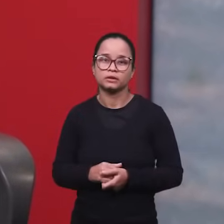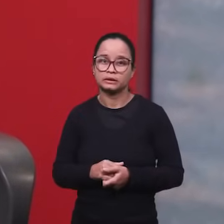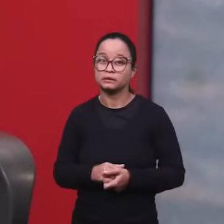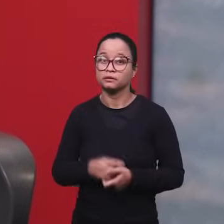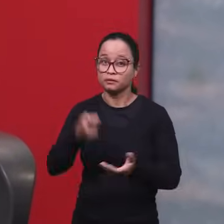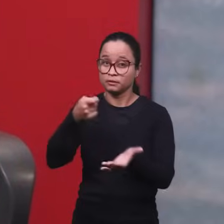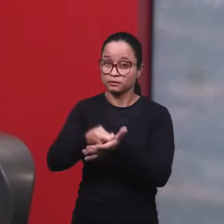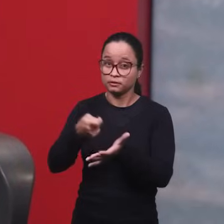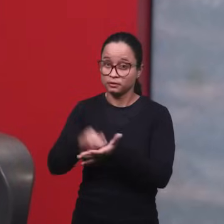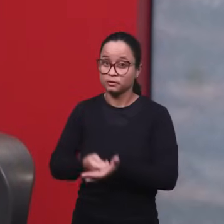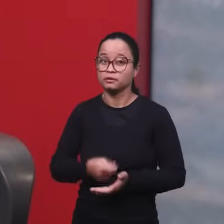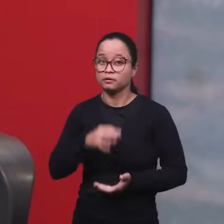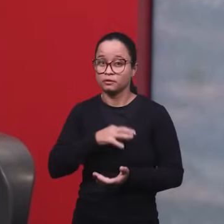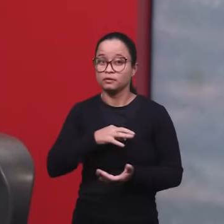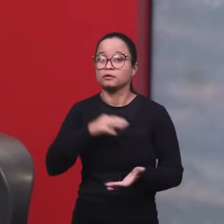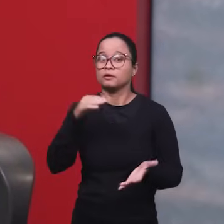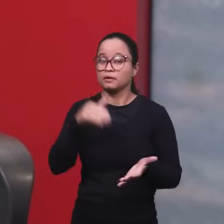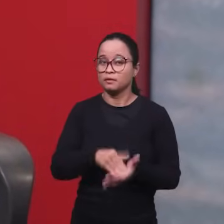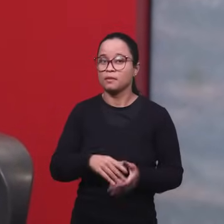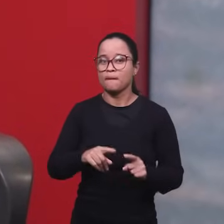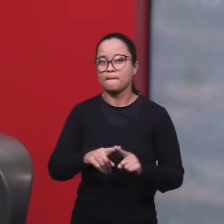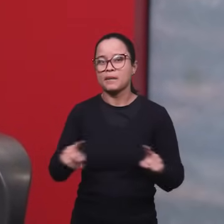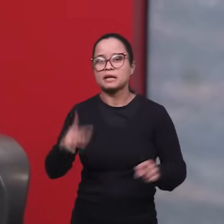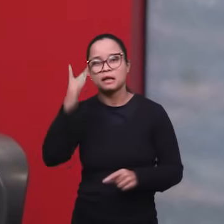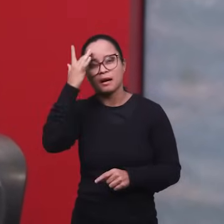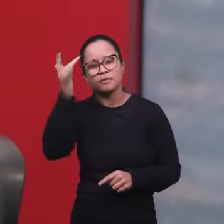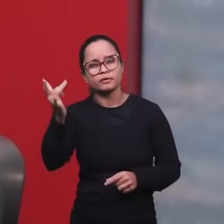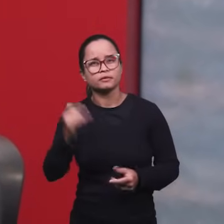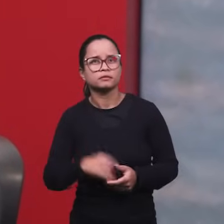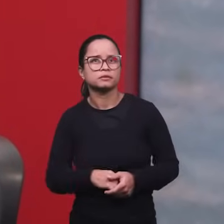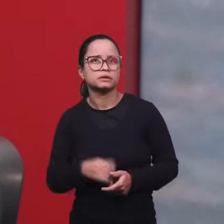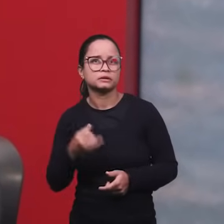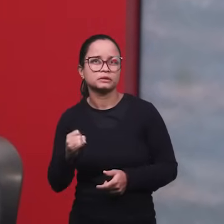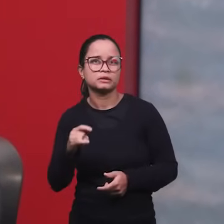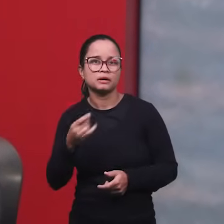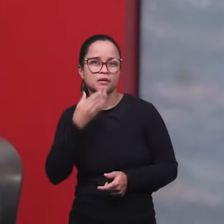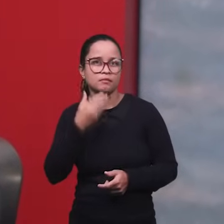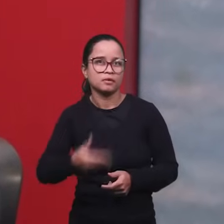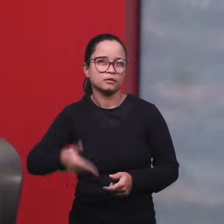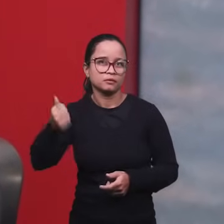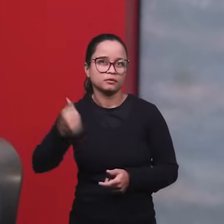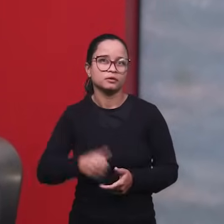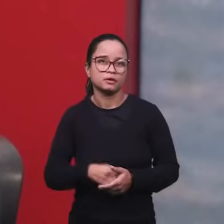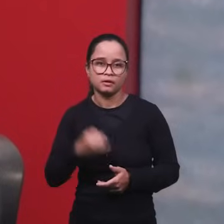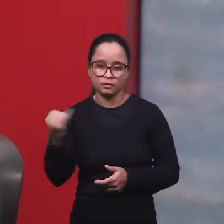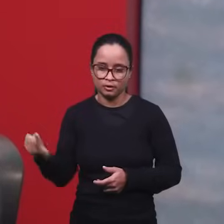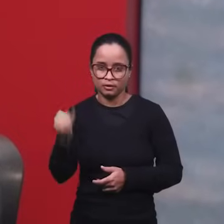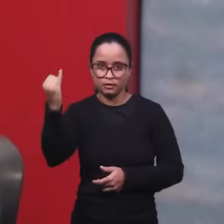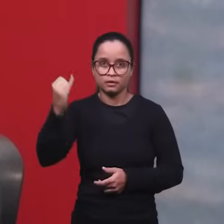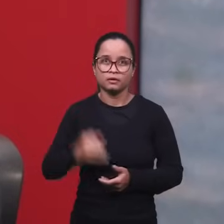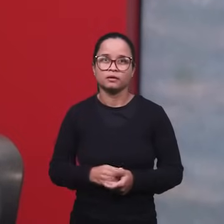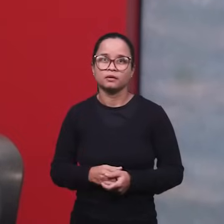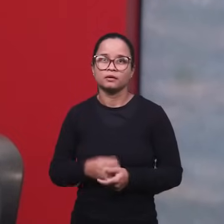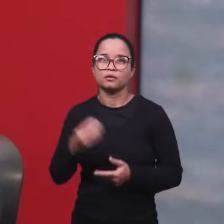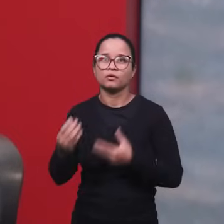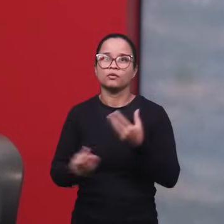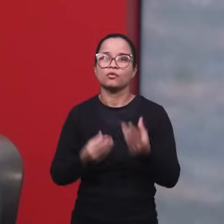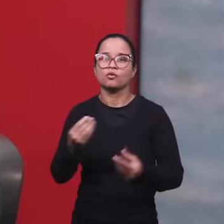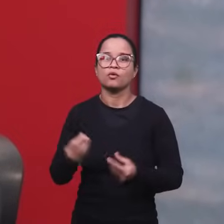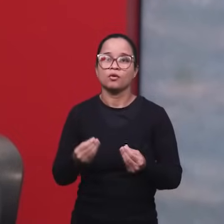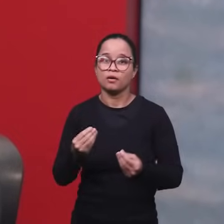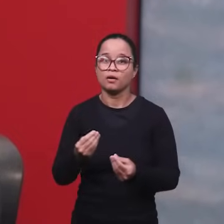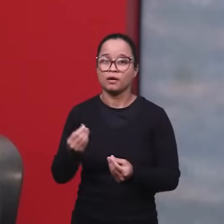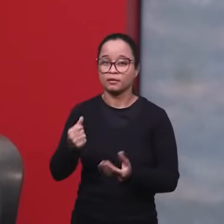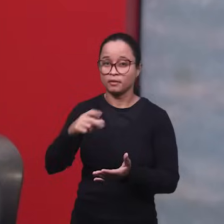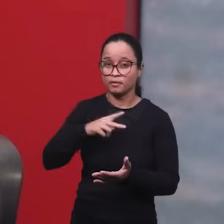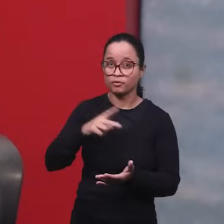está contribuindo em cima de um salário, tá tudo certo. Só que amanhã, se a situação melhorar, é importante contribuir também como contribuinte